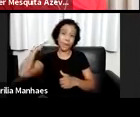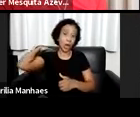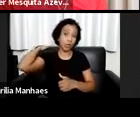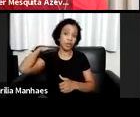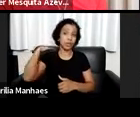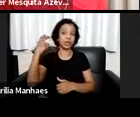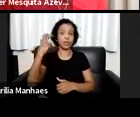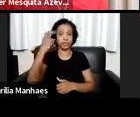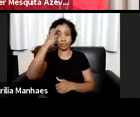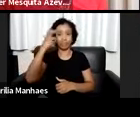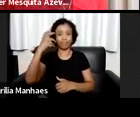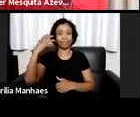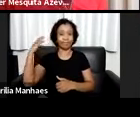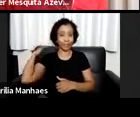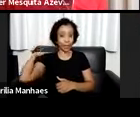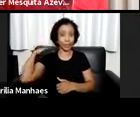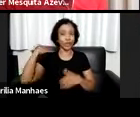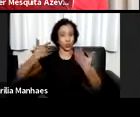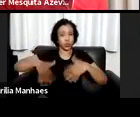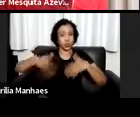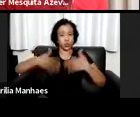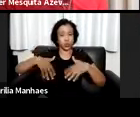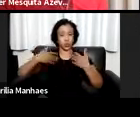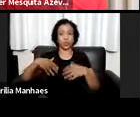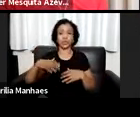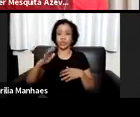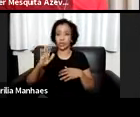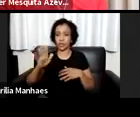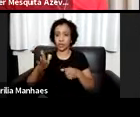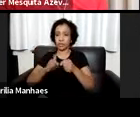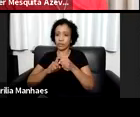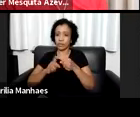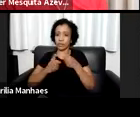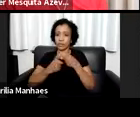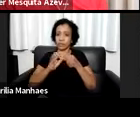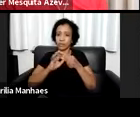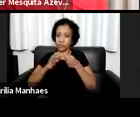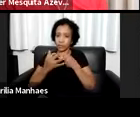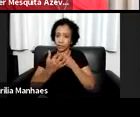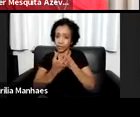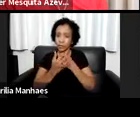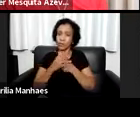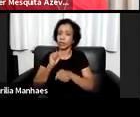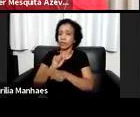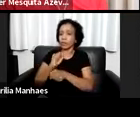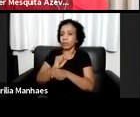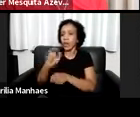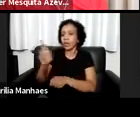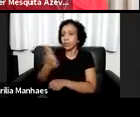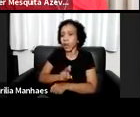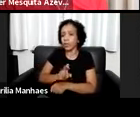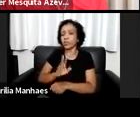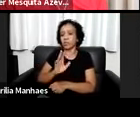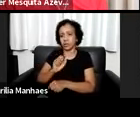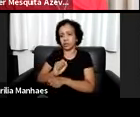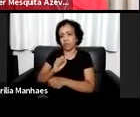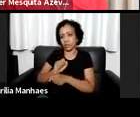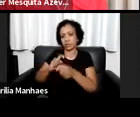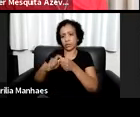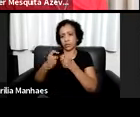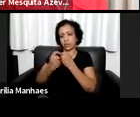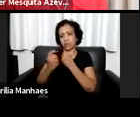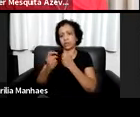está internado, está no CTI, fez o teste de coronavírus hoje, está aguardando o resultado. O quadro dele inspira